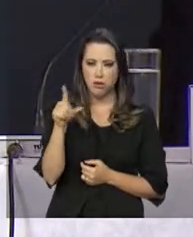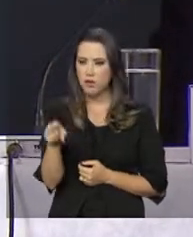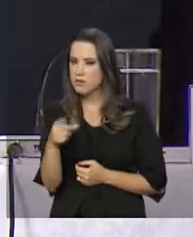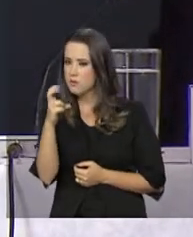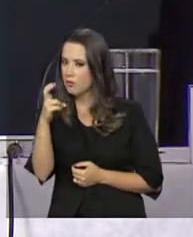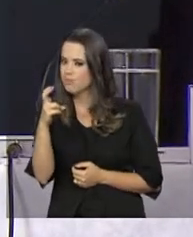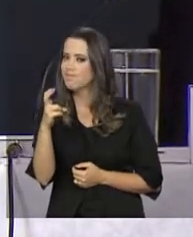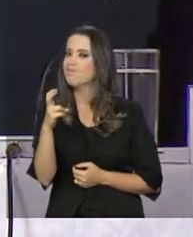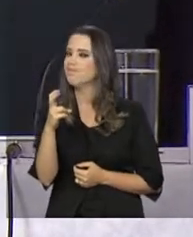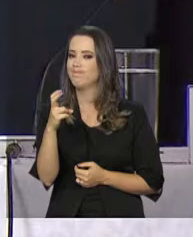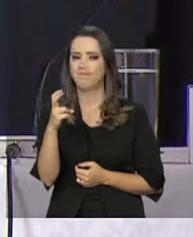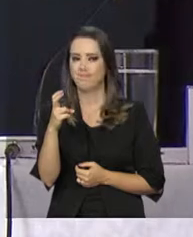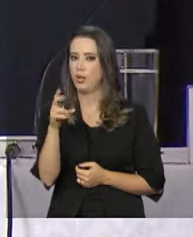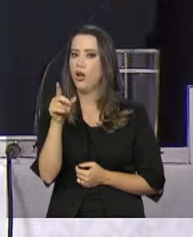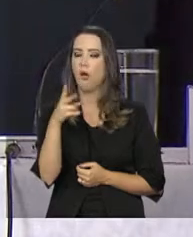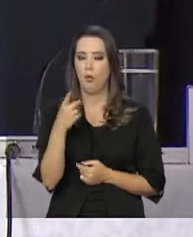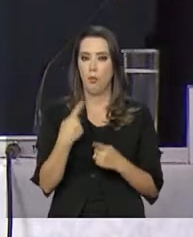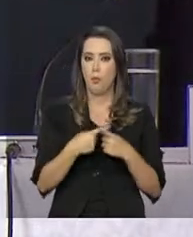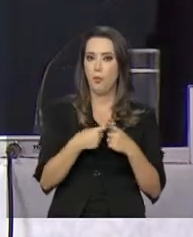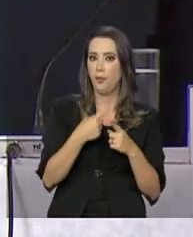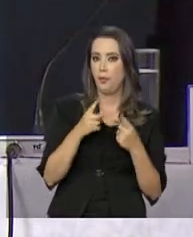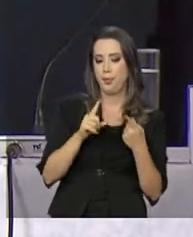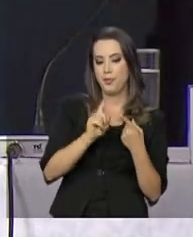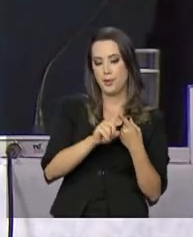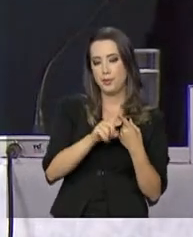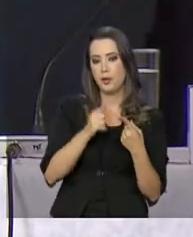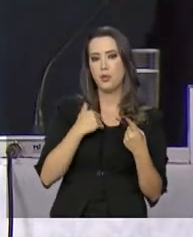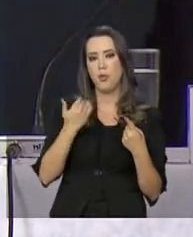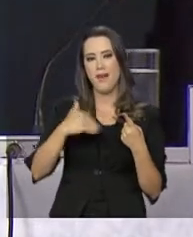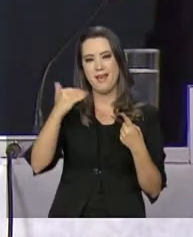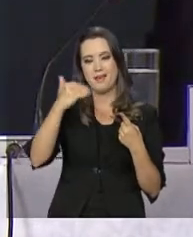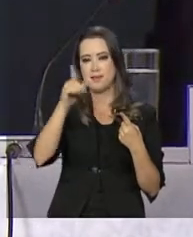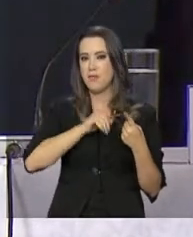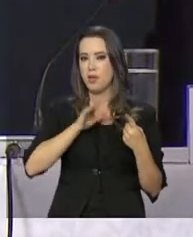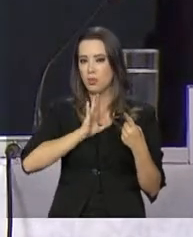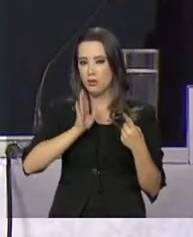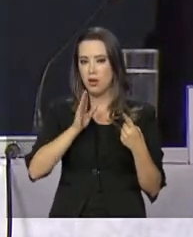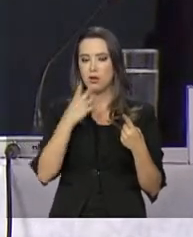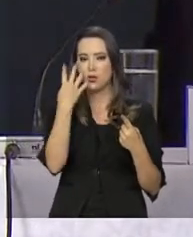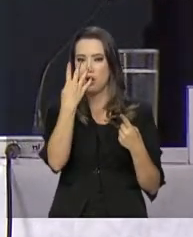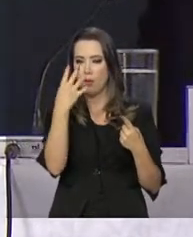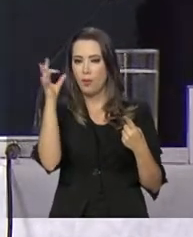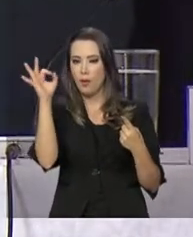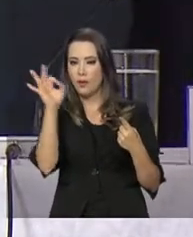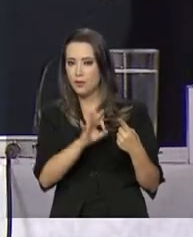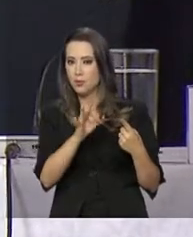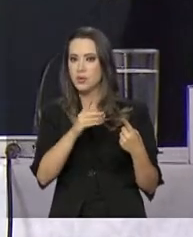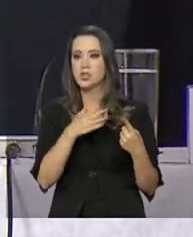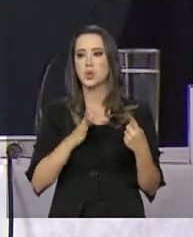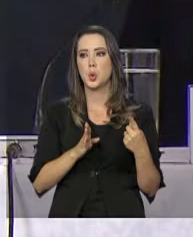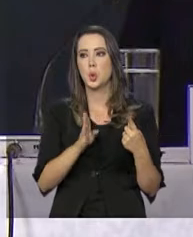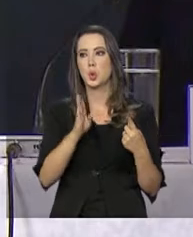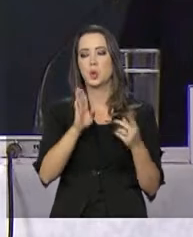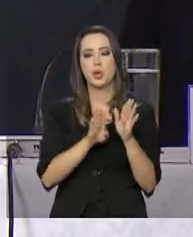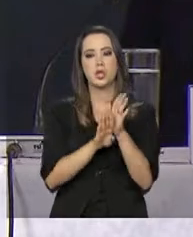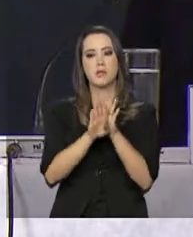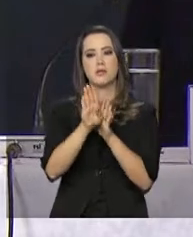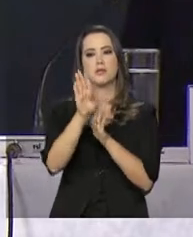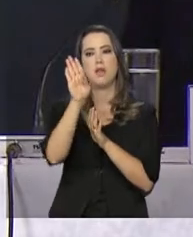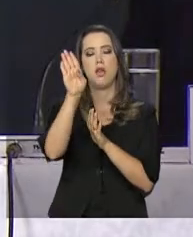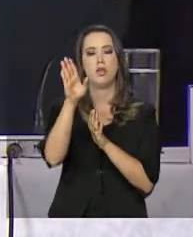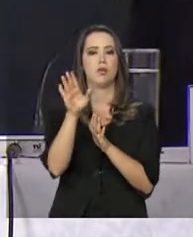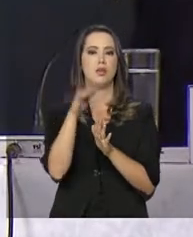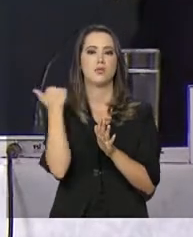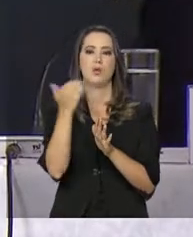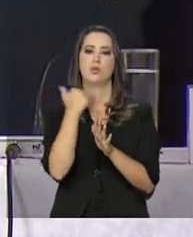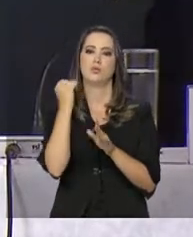primeiro nós estamos tendo uma progressão um crescimento anual da ordem de 4% então além de reduzir estes